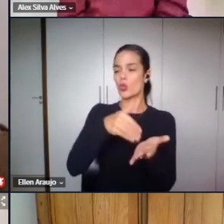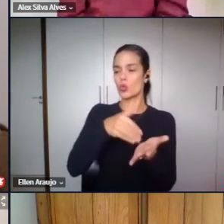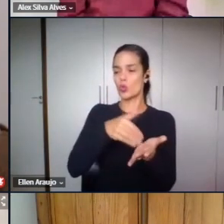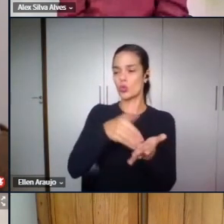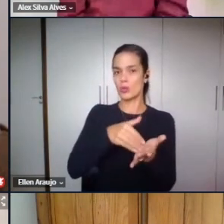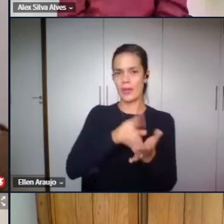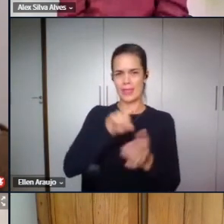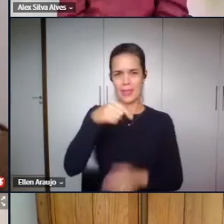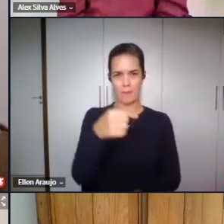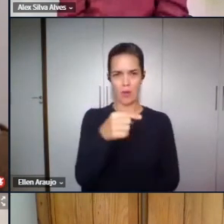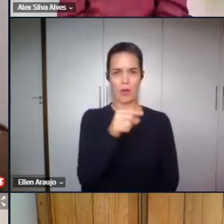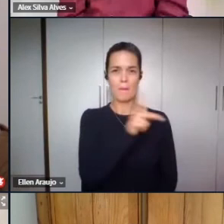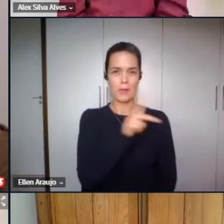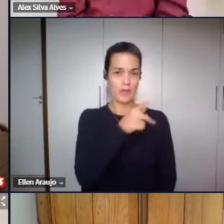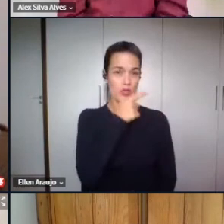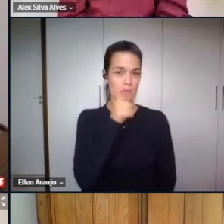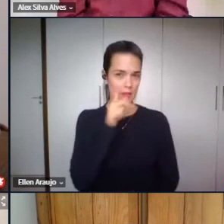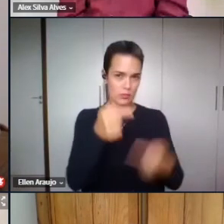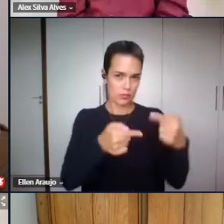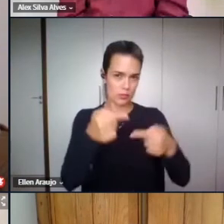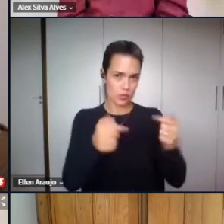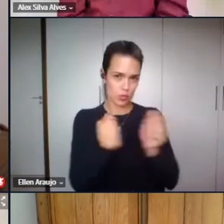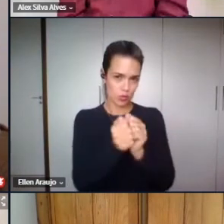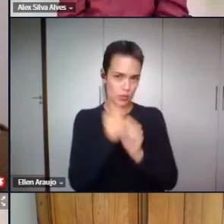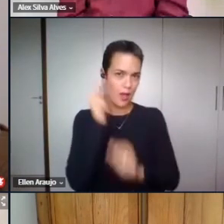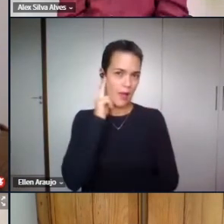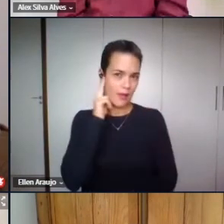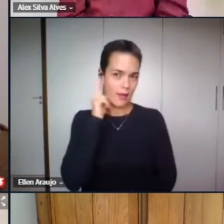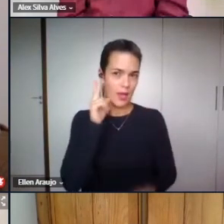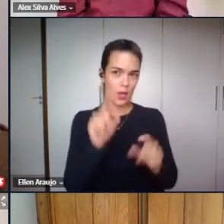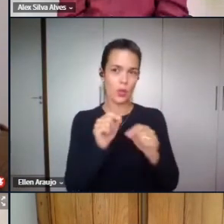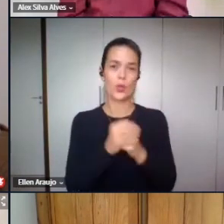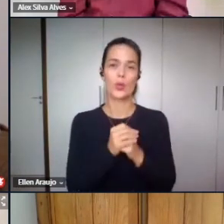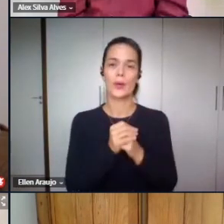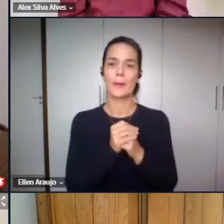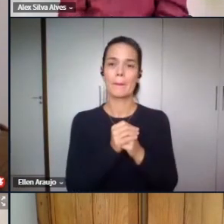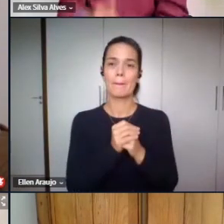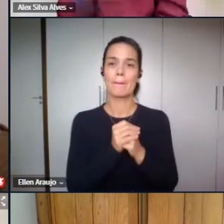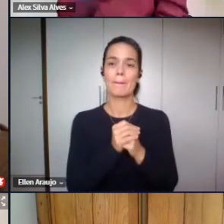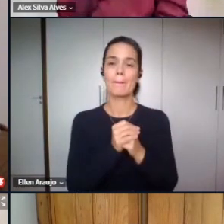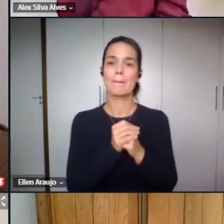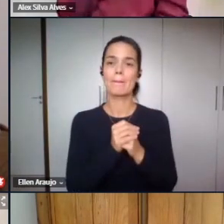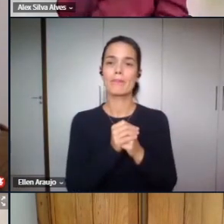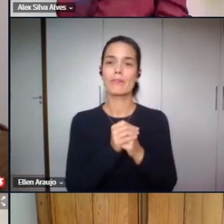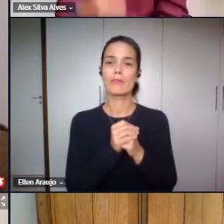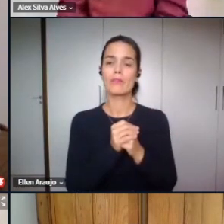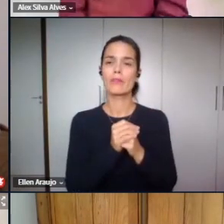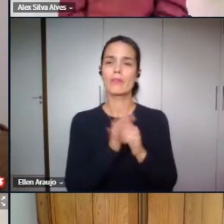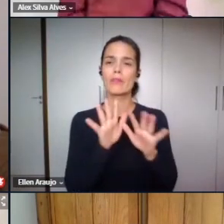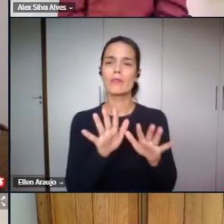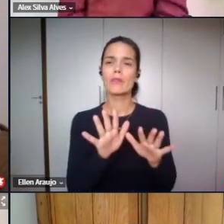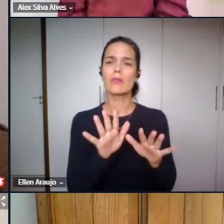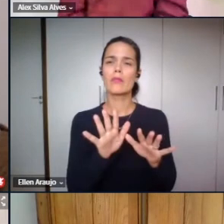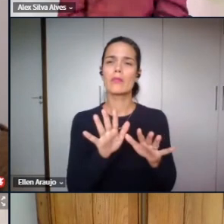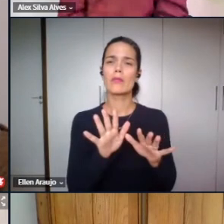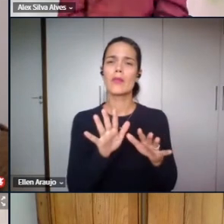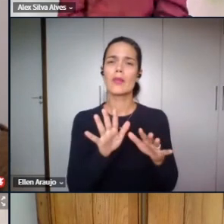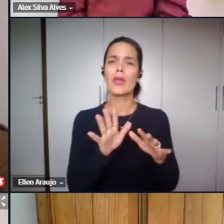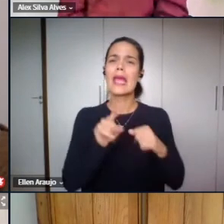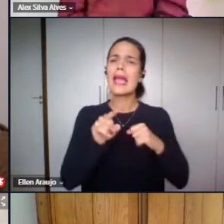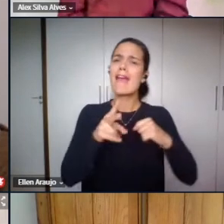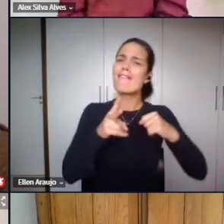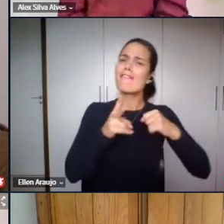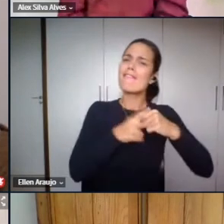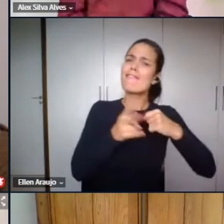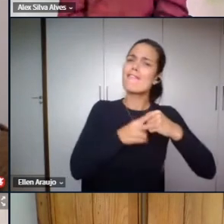discutir com o Alex, a questão do até onde o verbo não constitui sinal